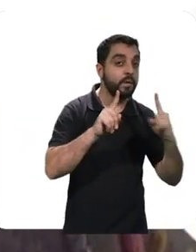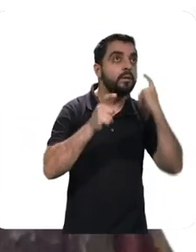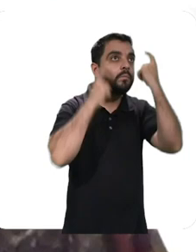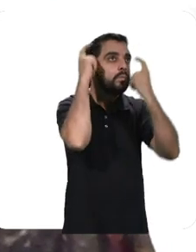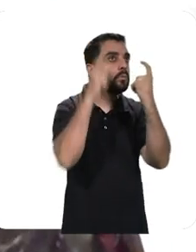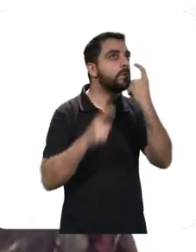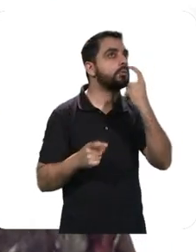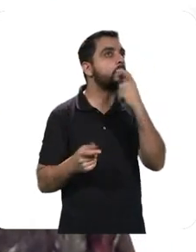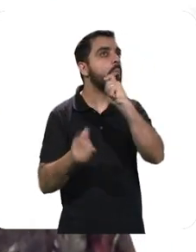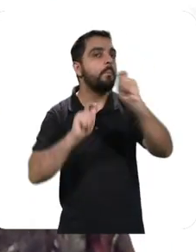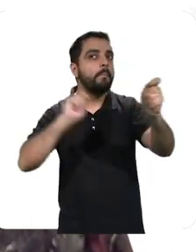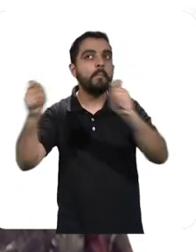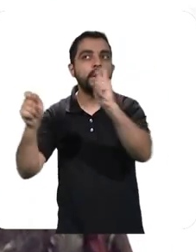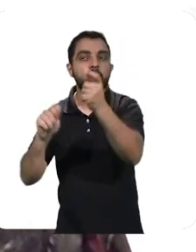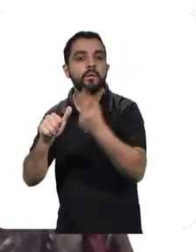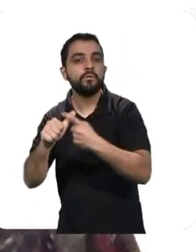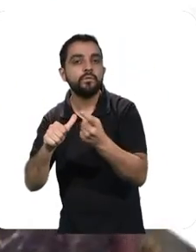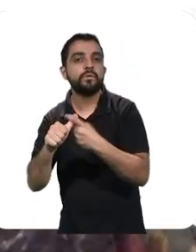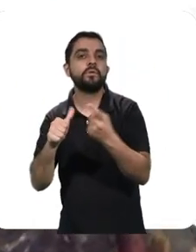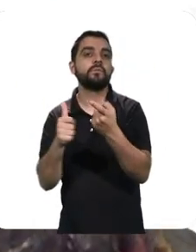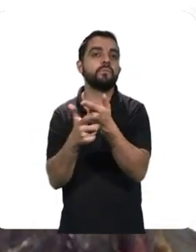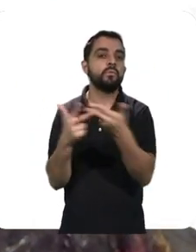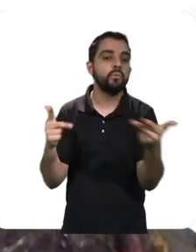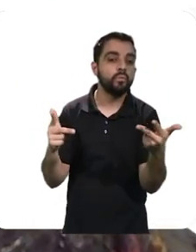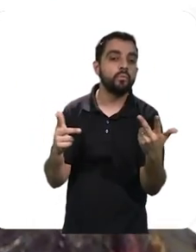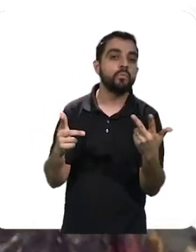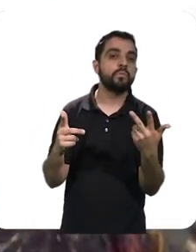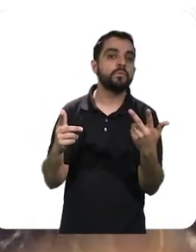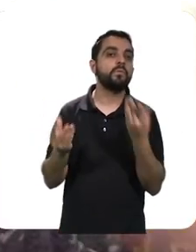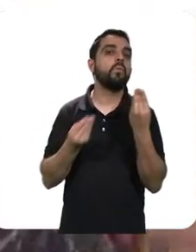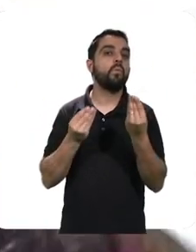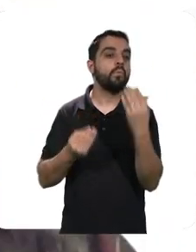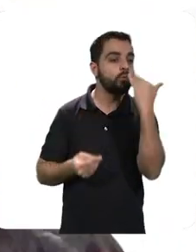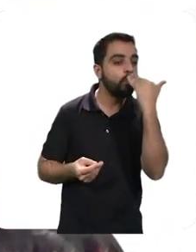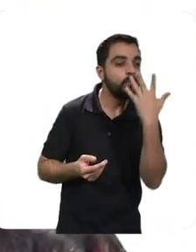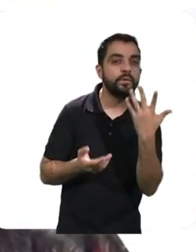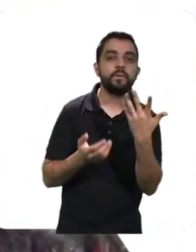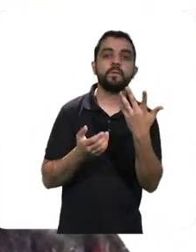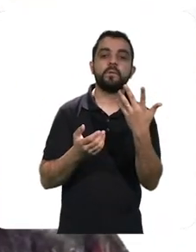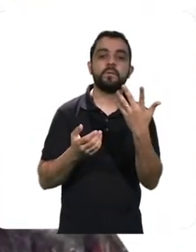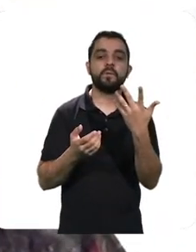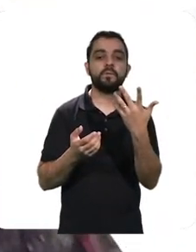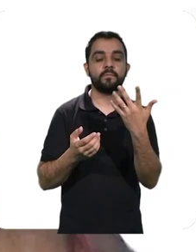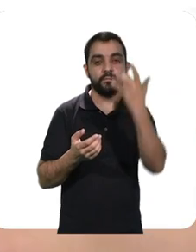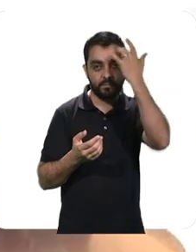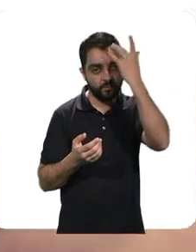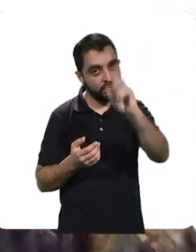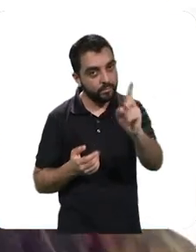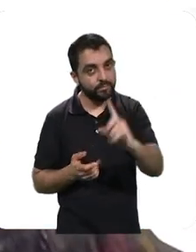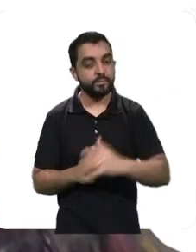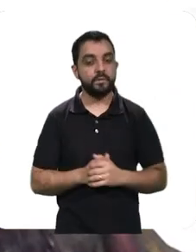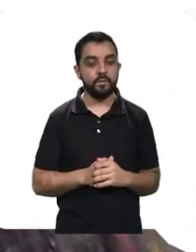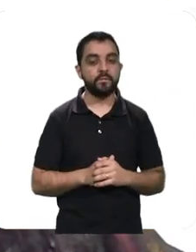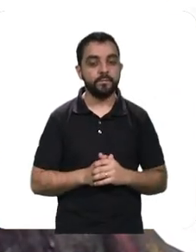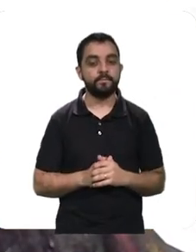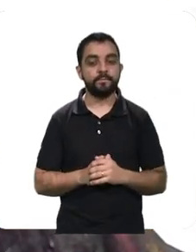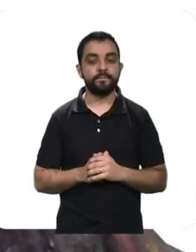mas todo o contexto traz um amontoado de problemas. Para a